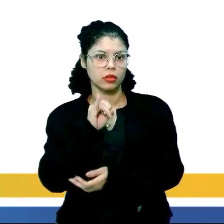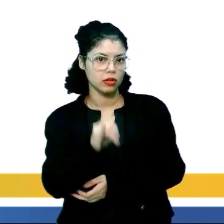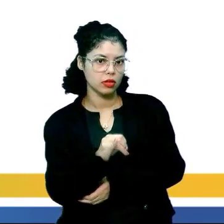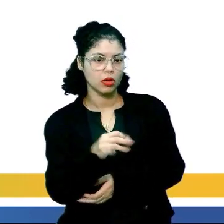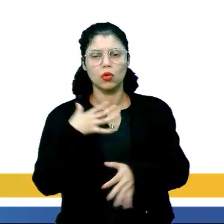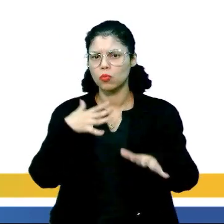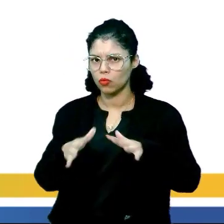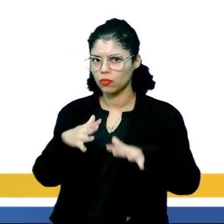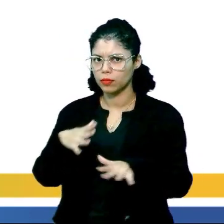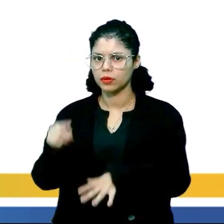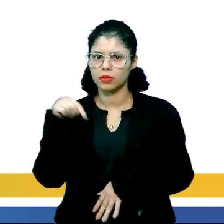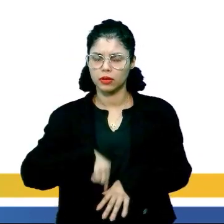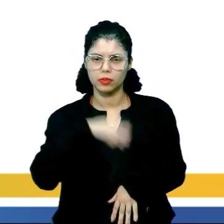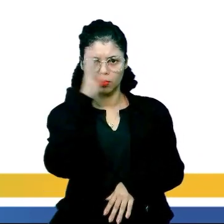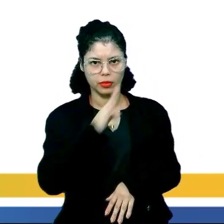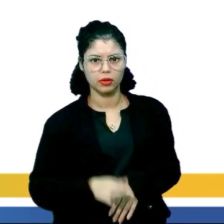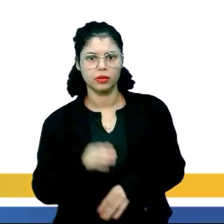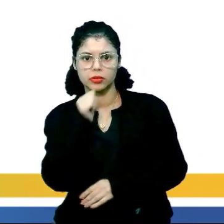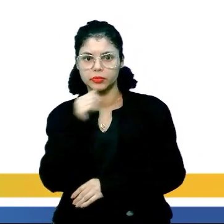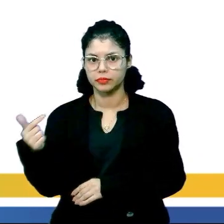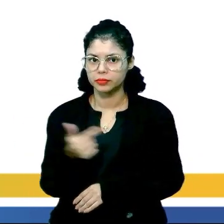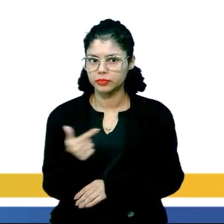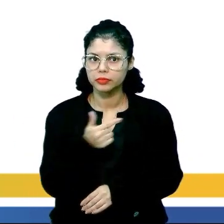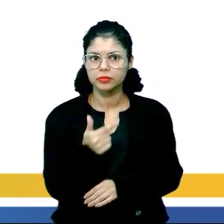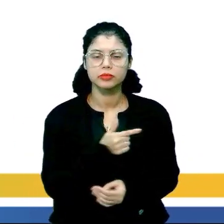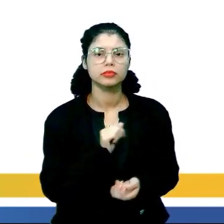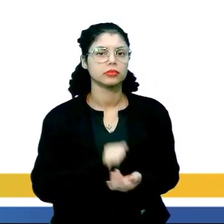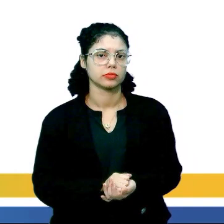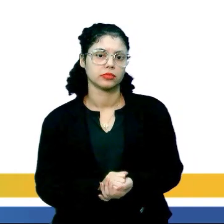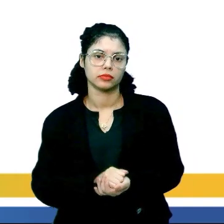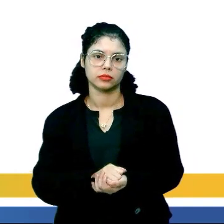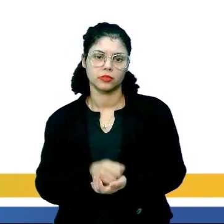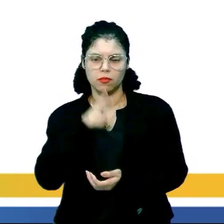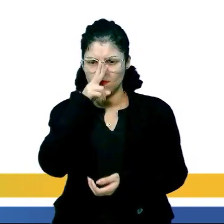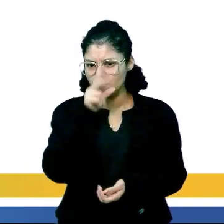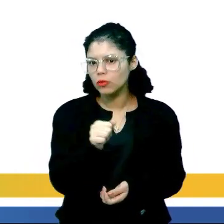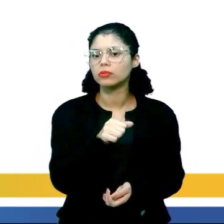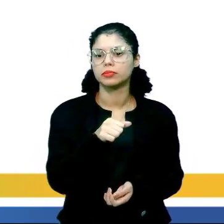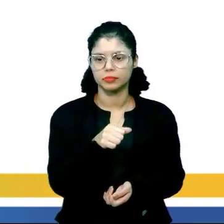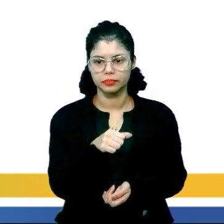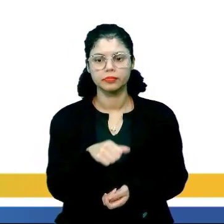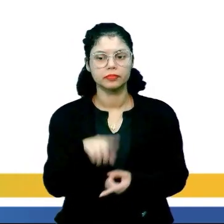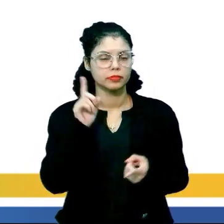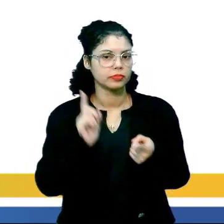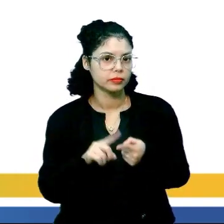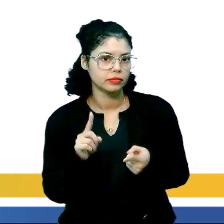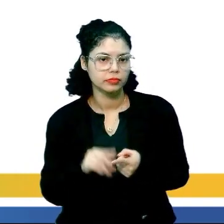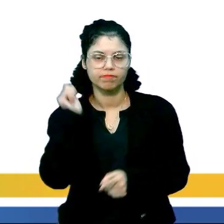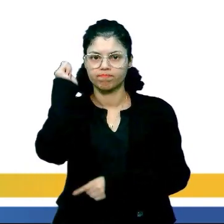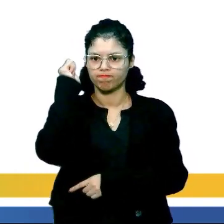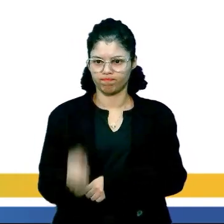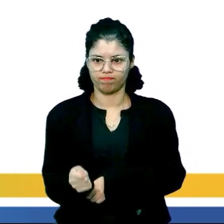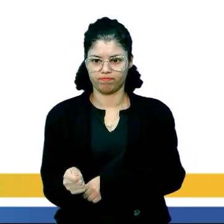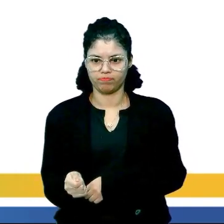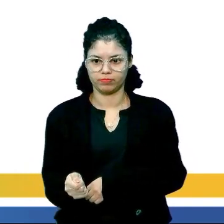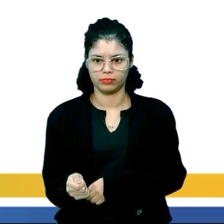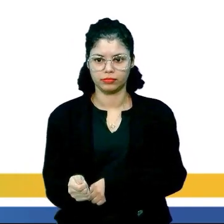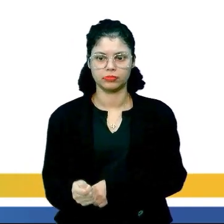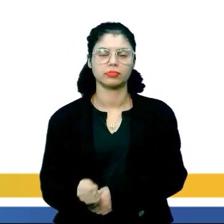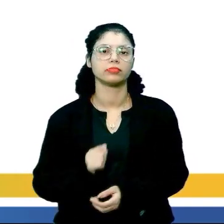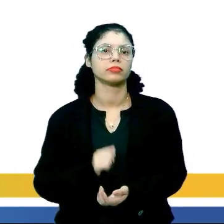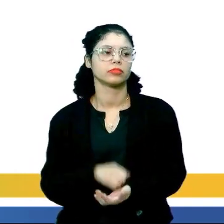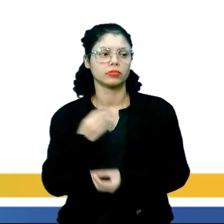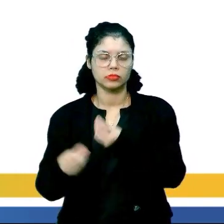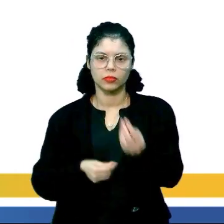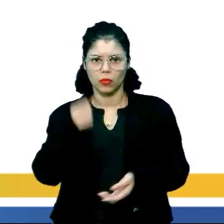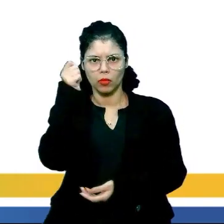movimento feminista aqui no Brasil, nessa segunda onda, ele não foi muito forte, foi por conta da ditadura militar. Então, como a